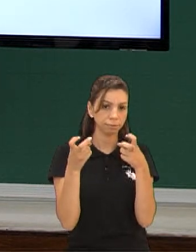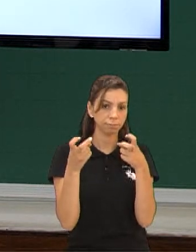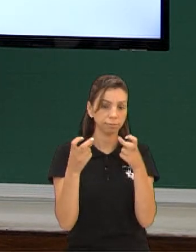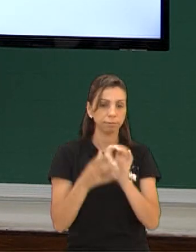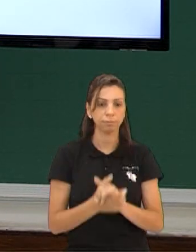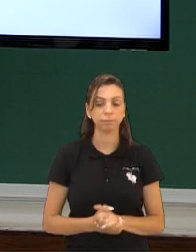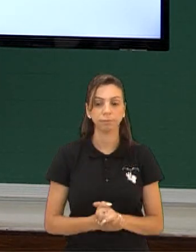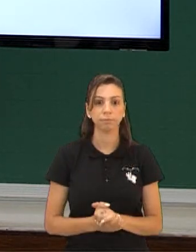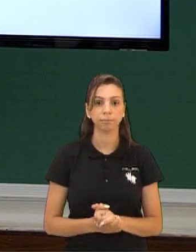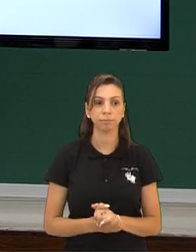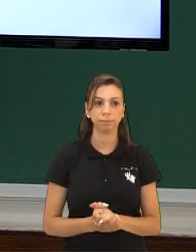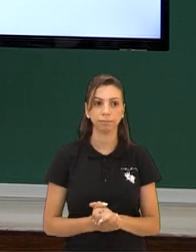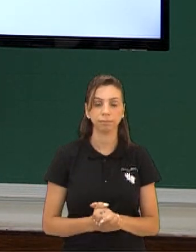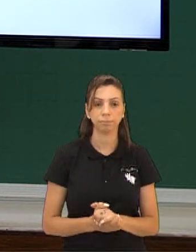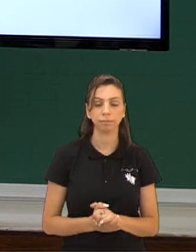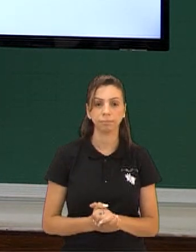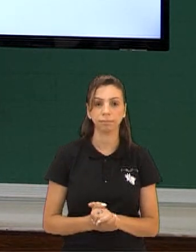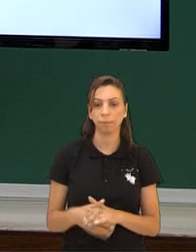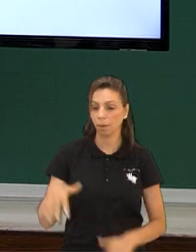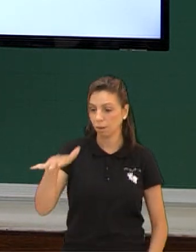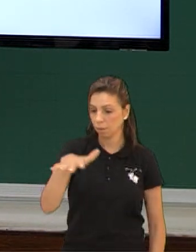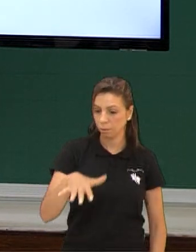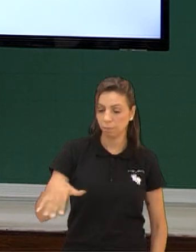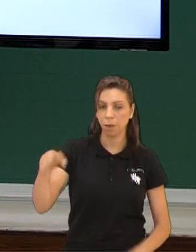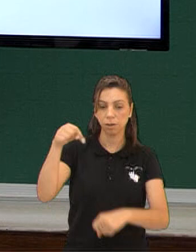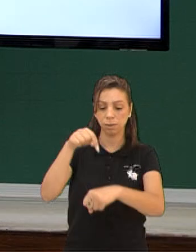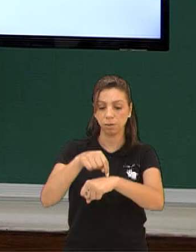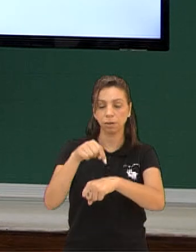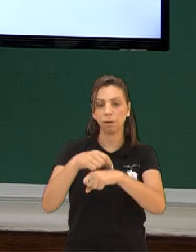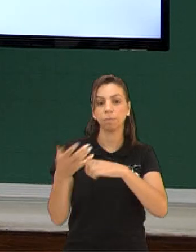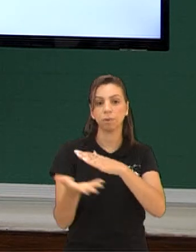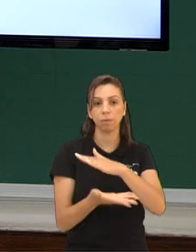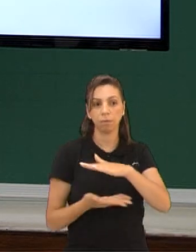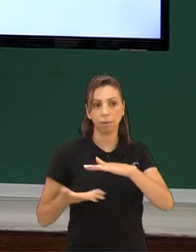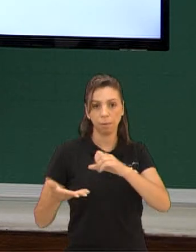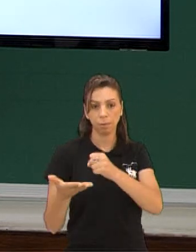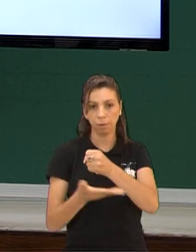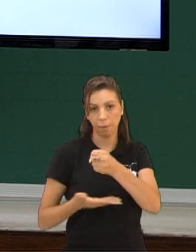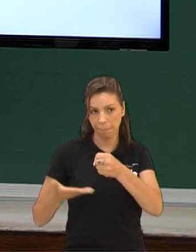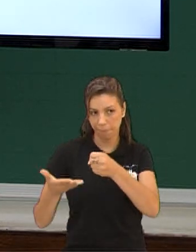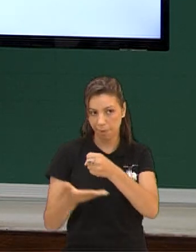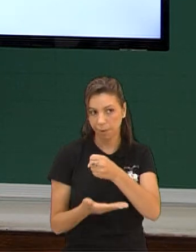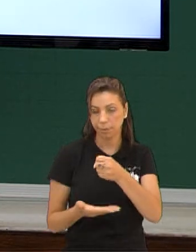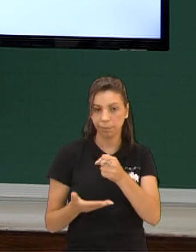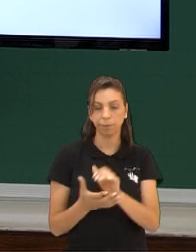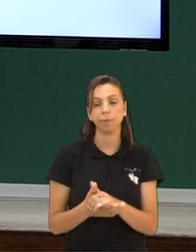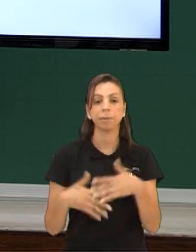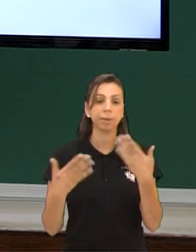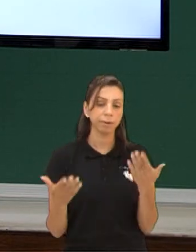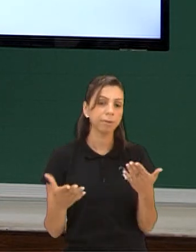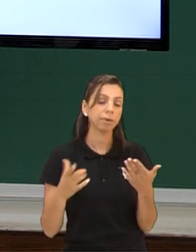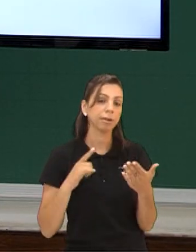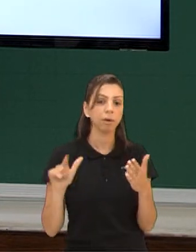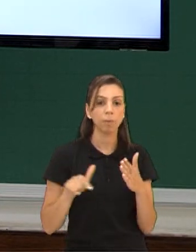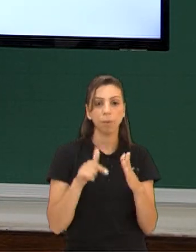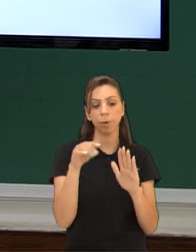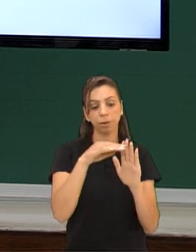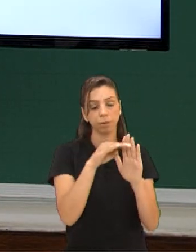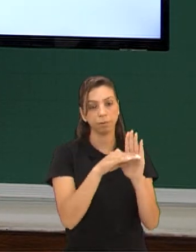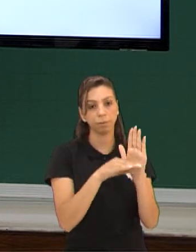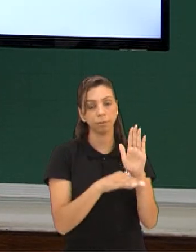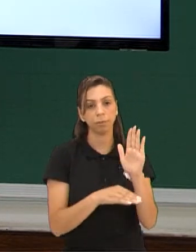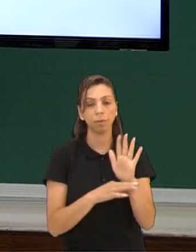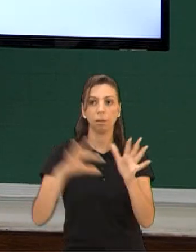né? Então, espaço e tempo são a base, né, como aqui colocado em cima, mas são elas que permitem que as outras